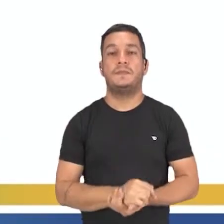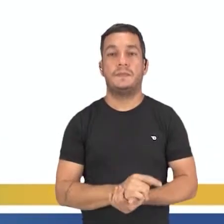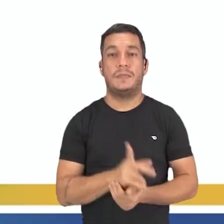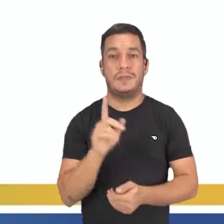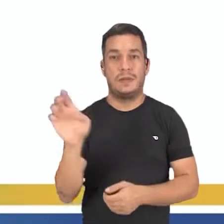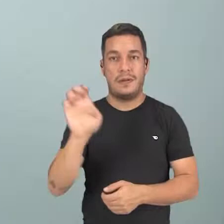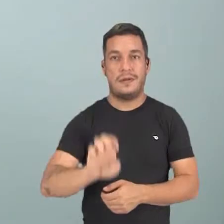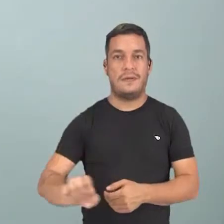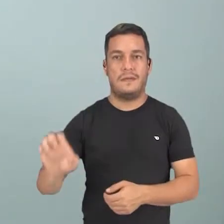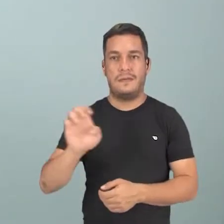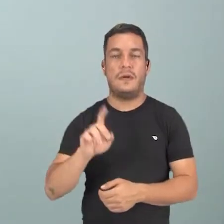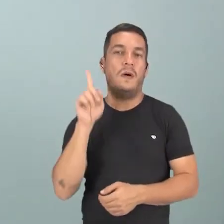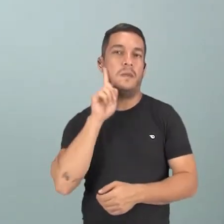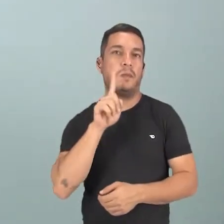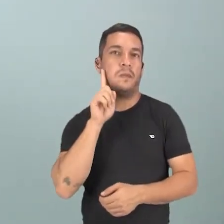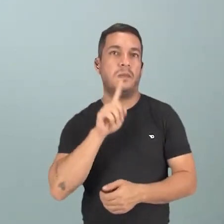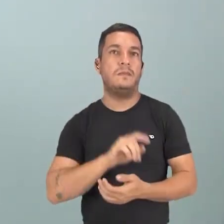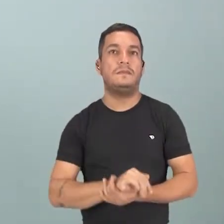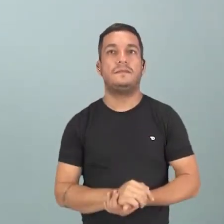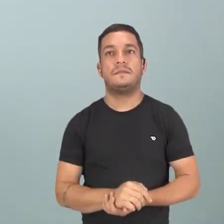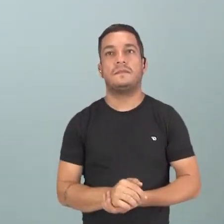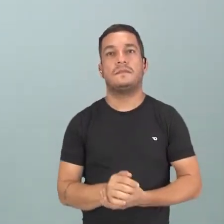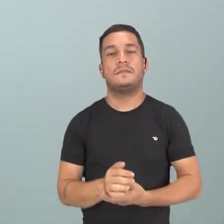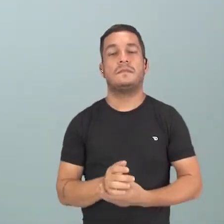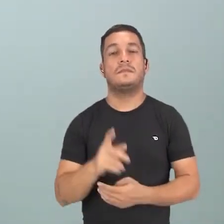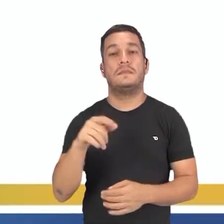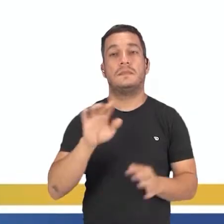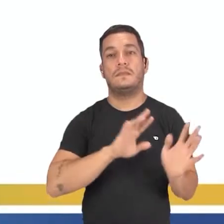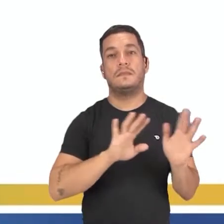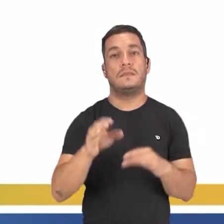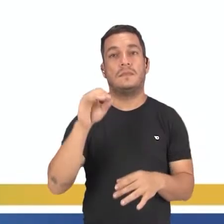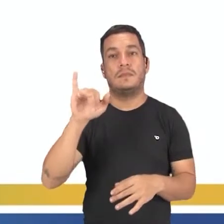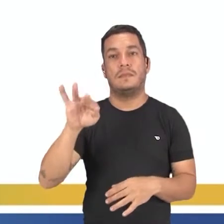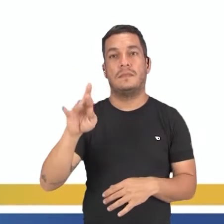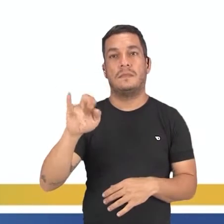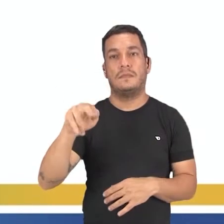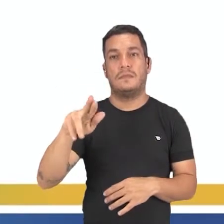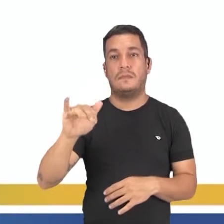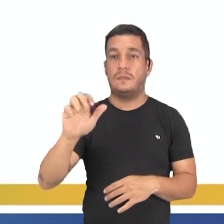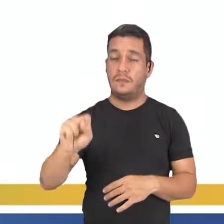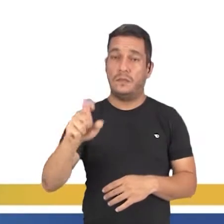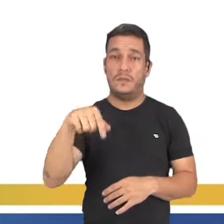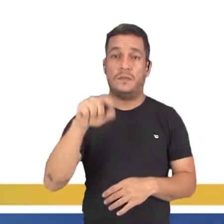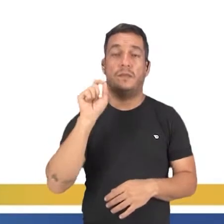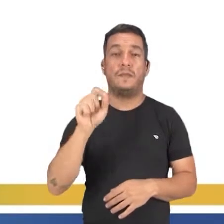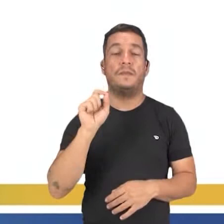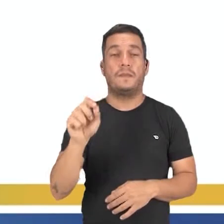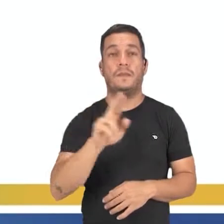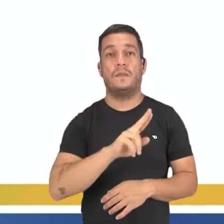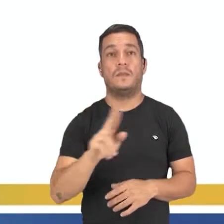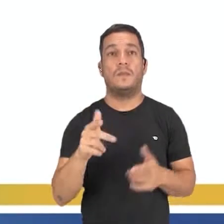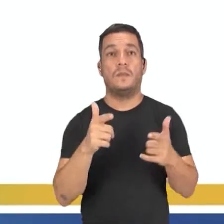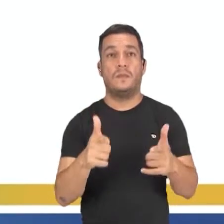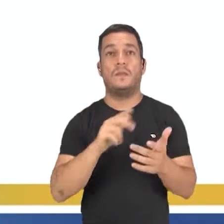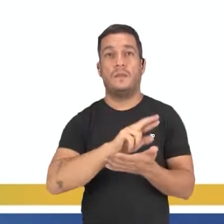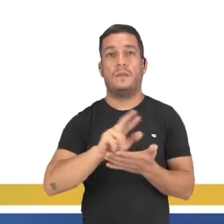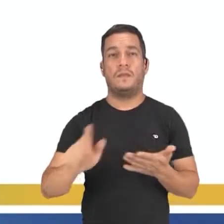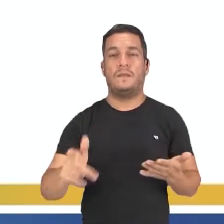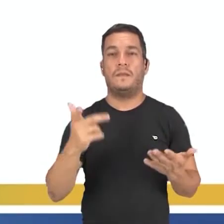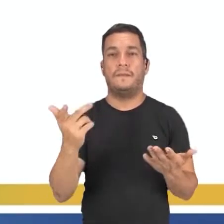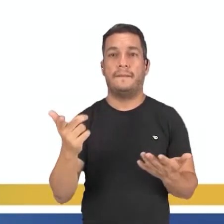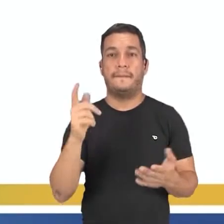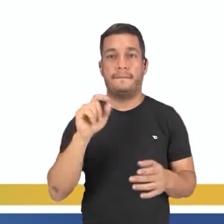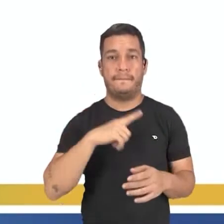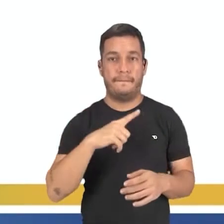que é a Europa e Estados Unidos. Quanto às migrações internas, elas são chamadas de várias